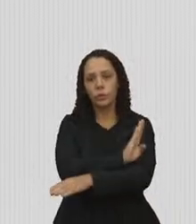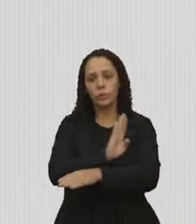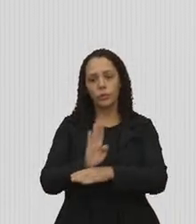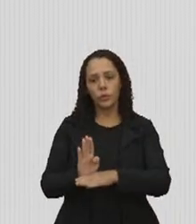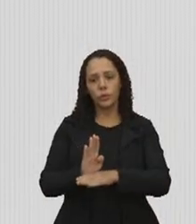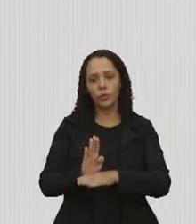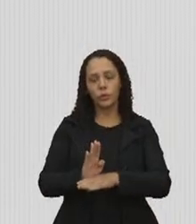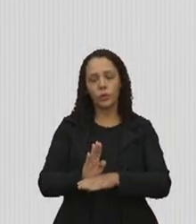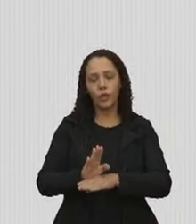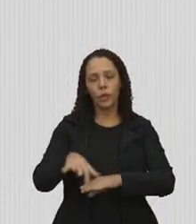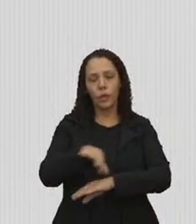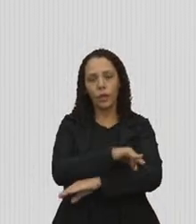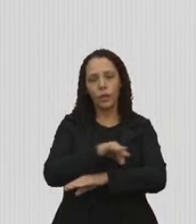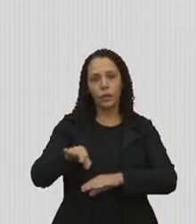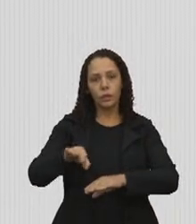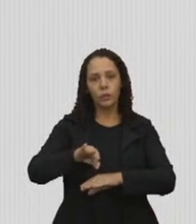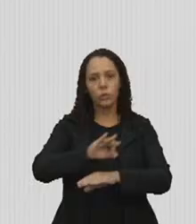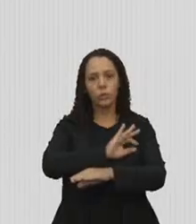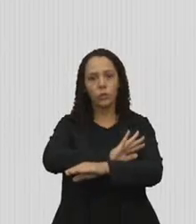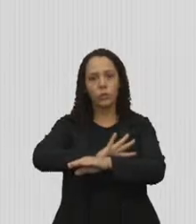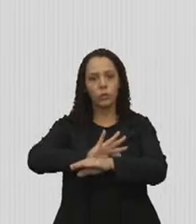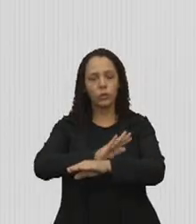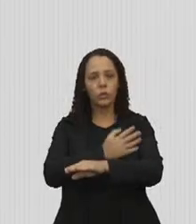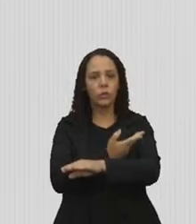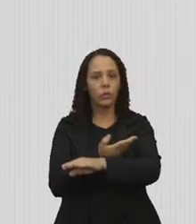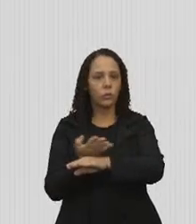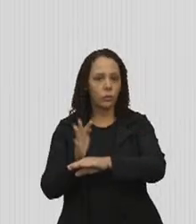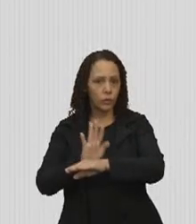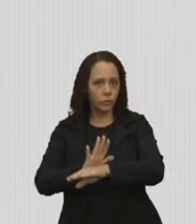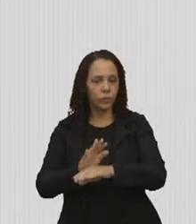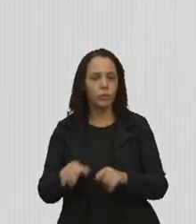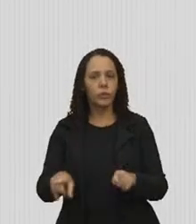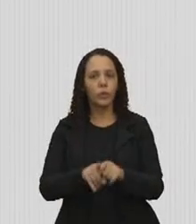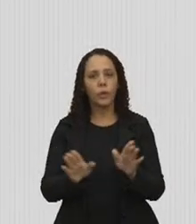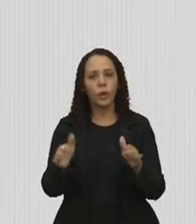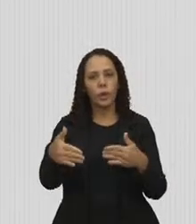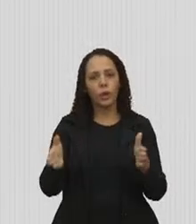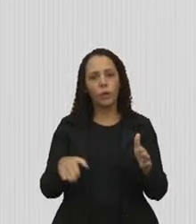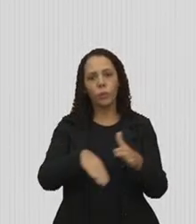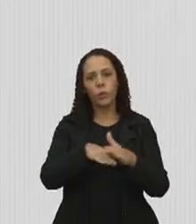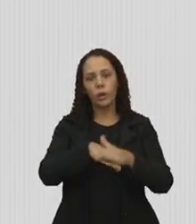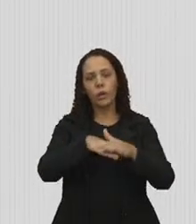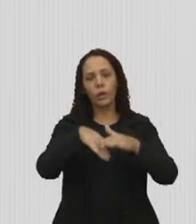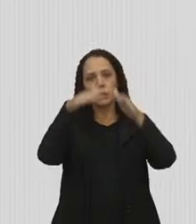em arquitetura e urbanismo. A gente conseguiu a construção da quadra, a cobertura,